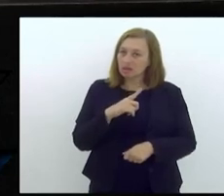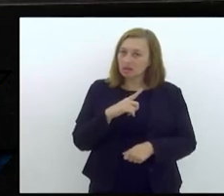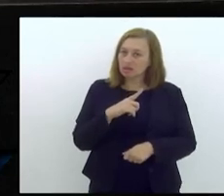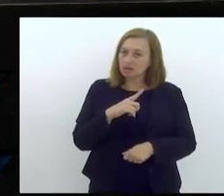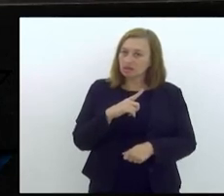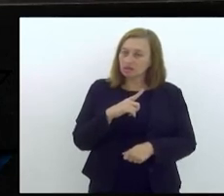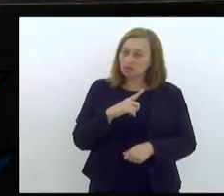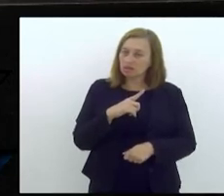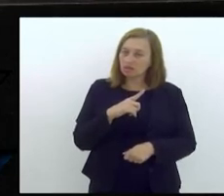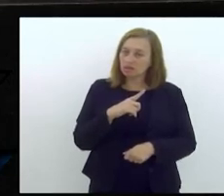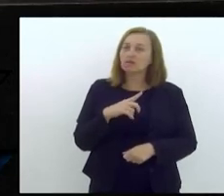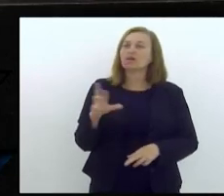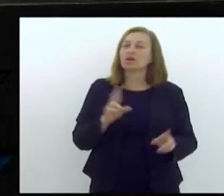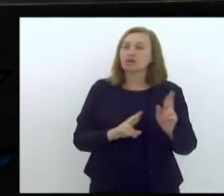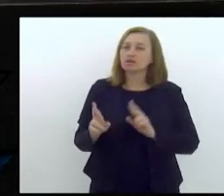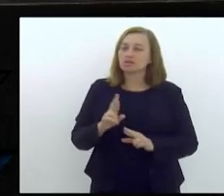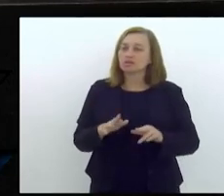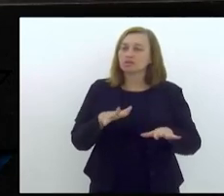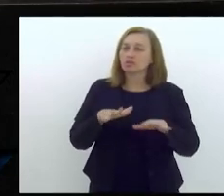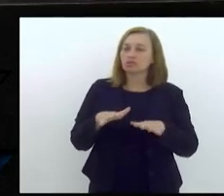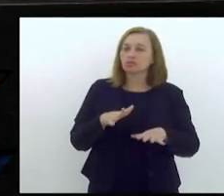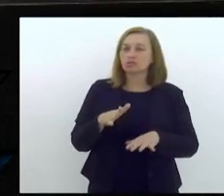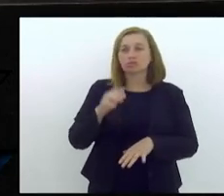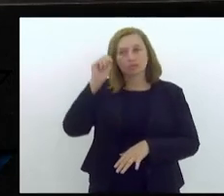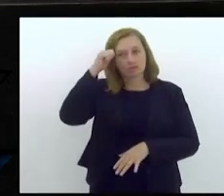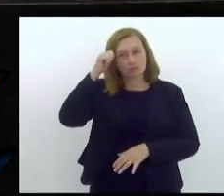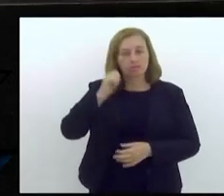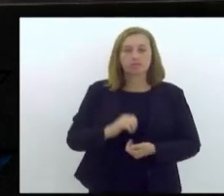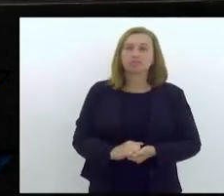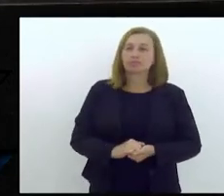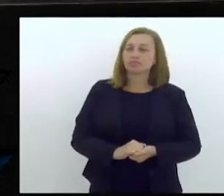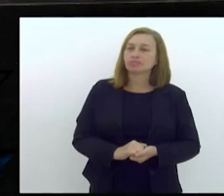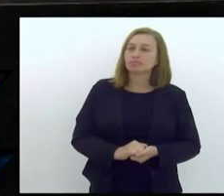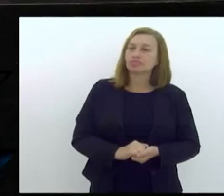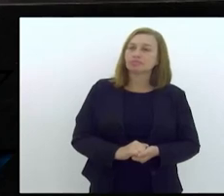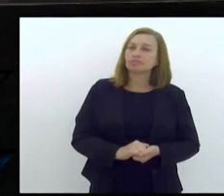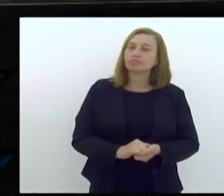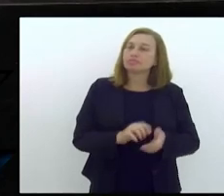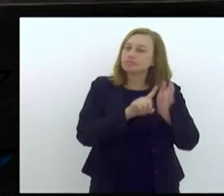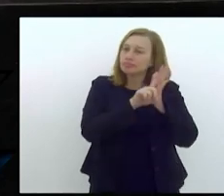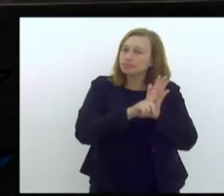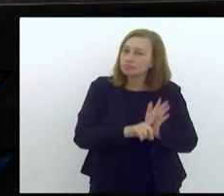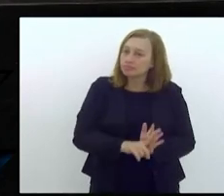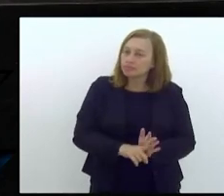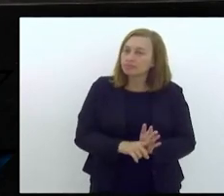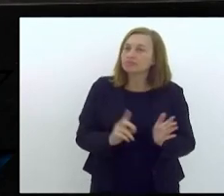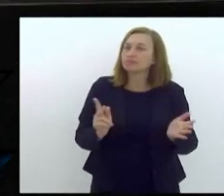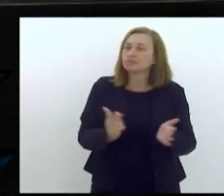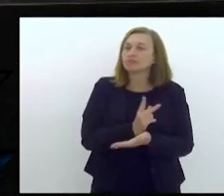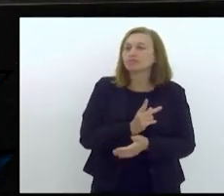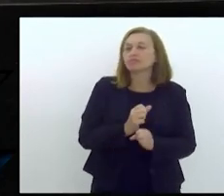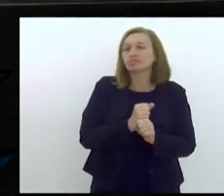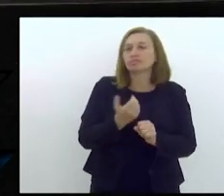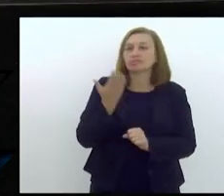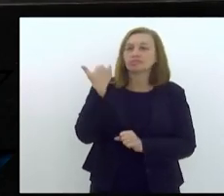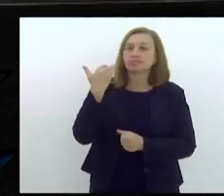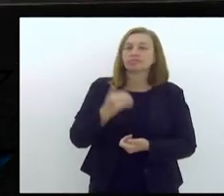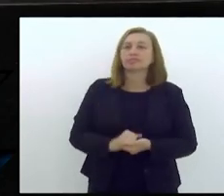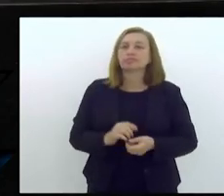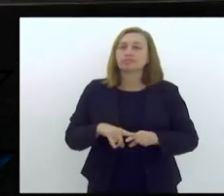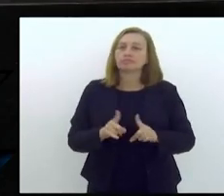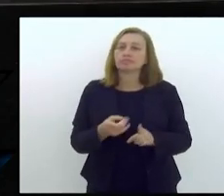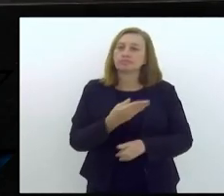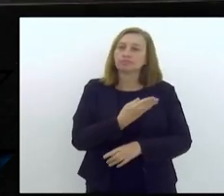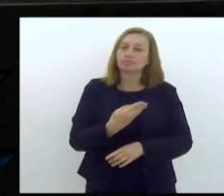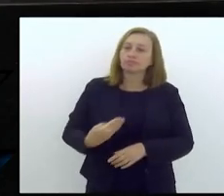aferição relacionada ao movimento negro a revisão deveria ter ocorrido no ano passado mas